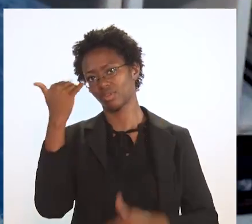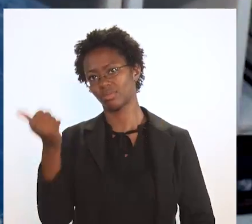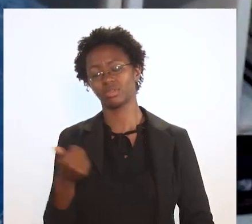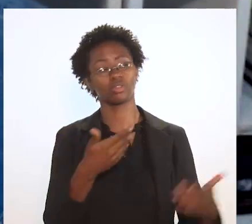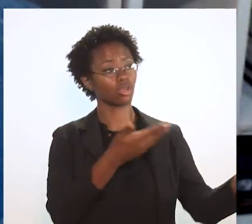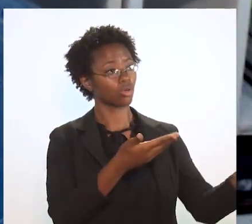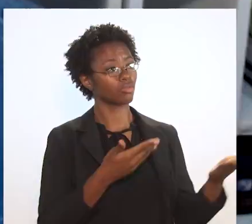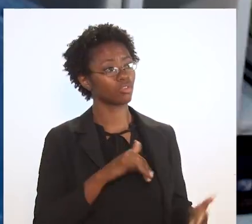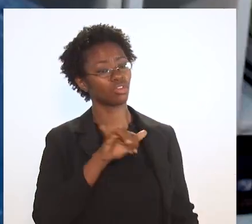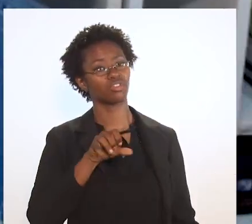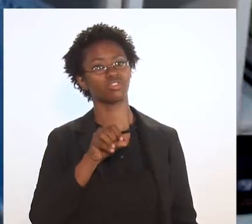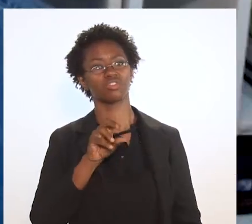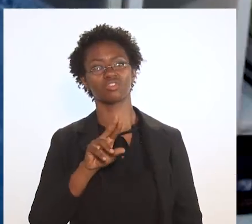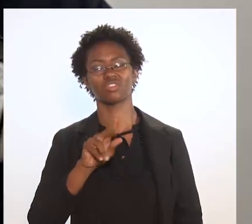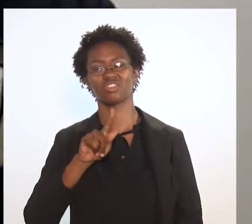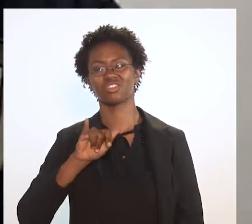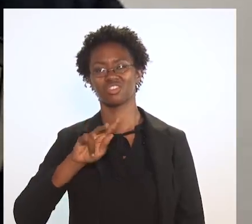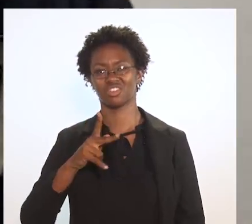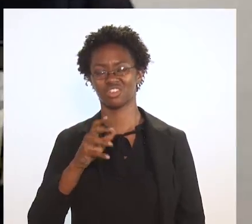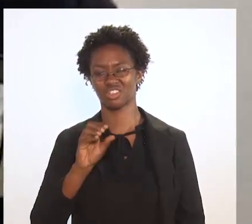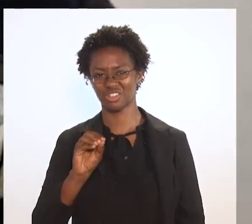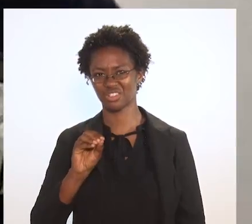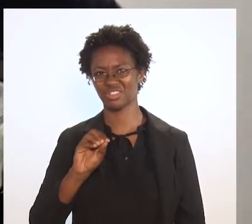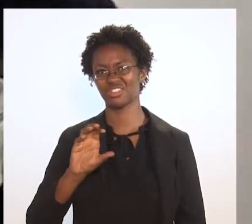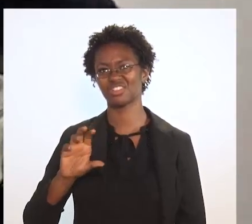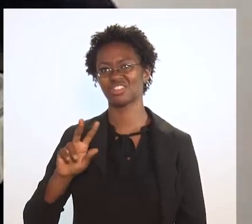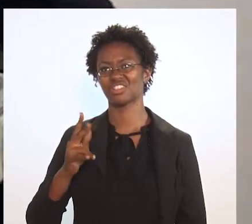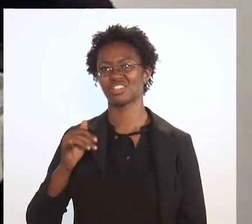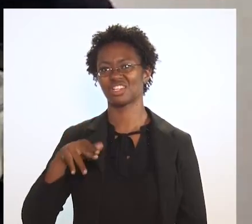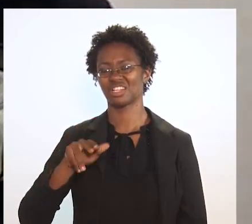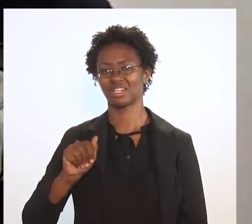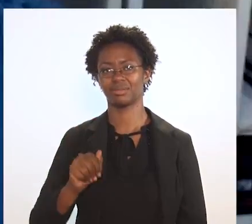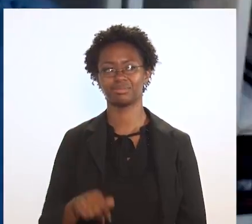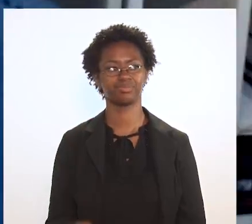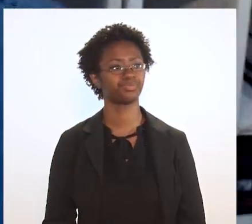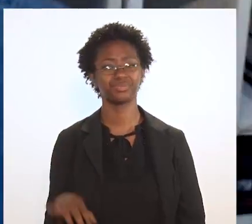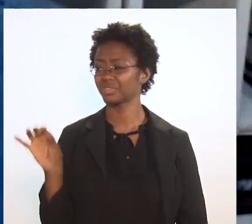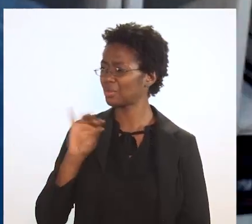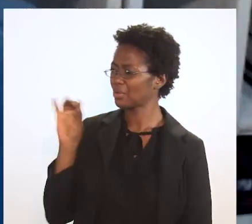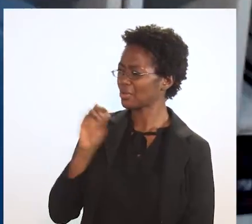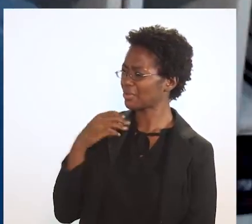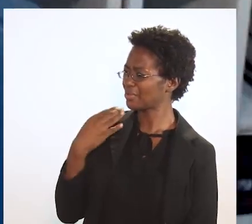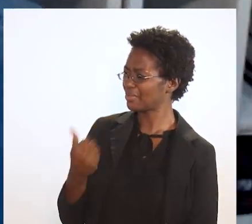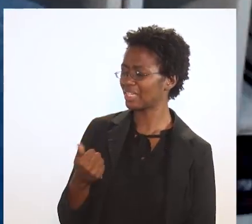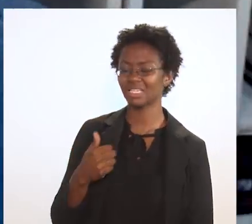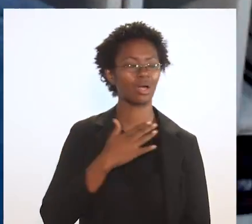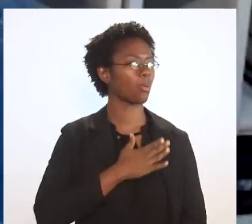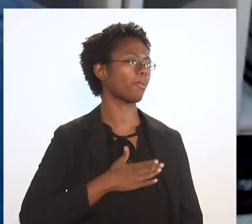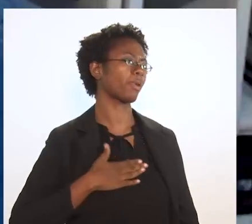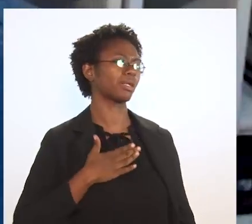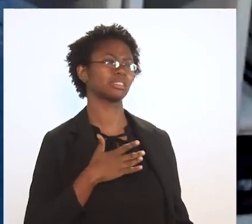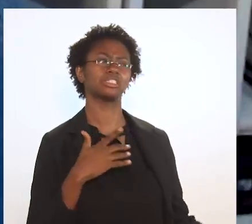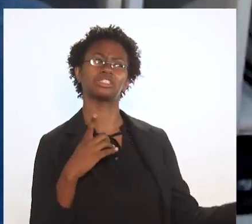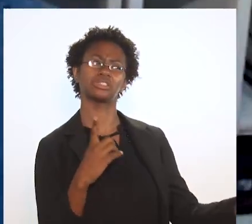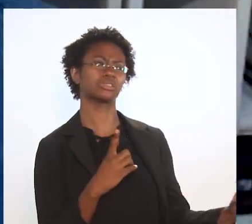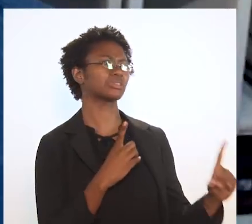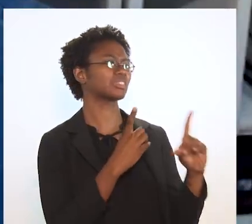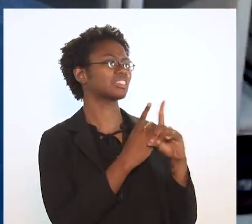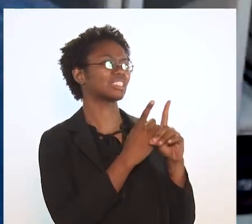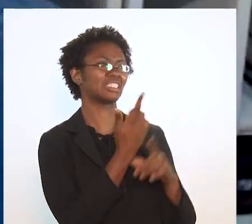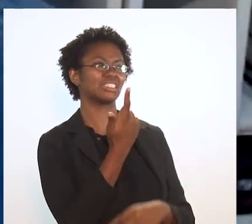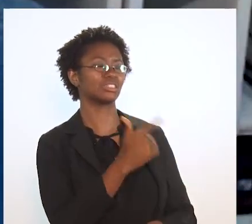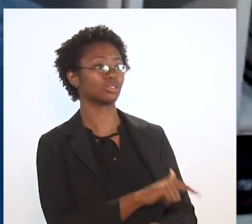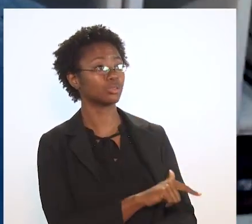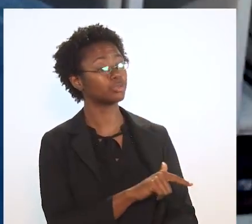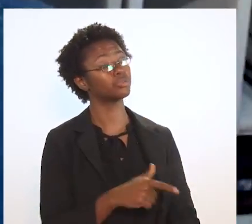receber Jorginho China. Opa, beleza, Medeiros? É um prazer muito grande para nós, meu amigo,